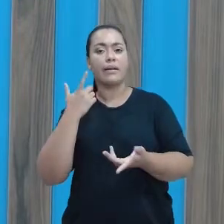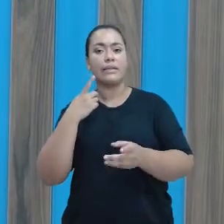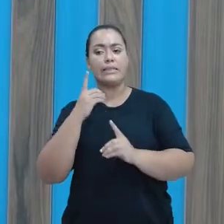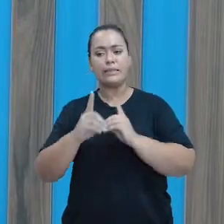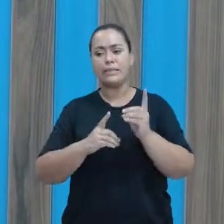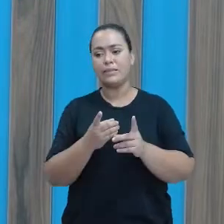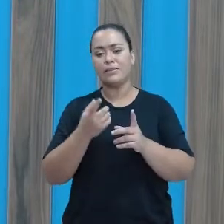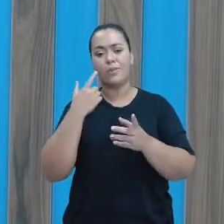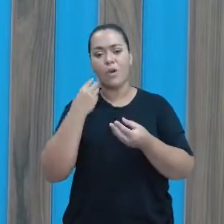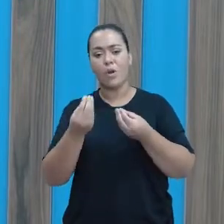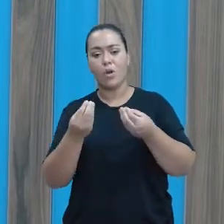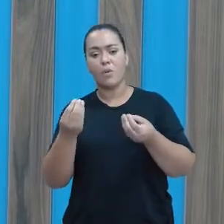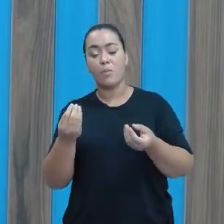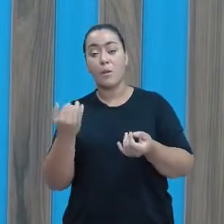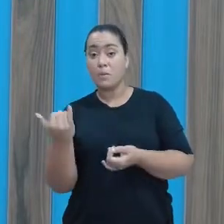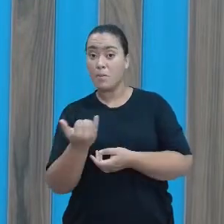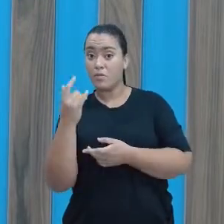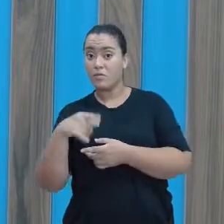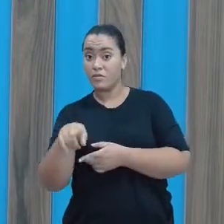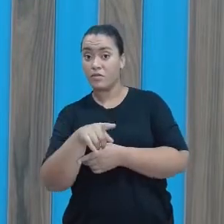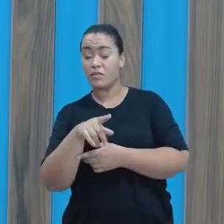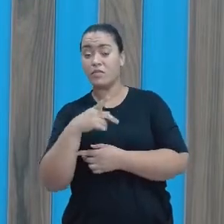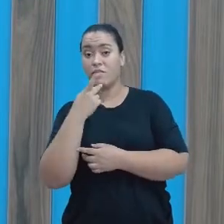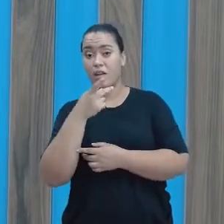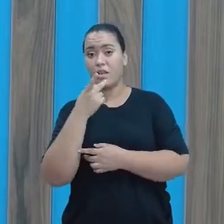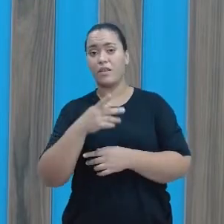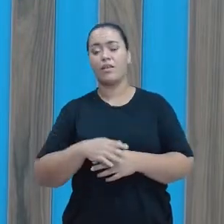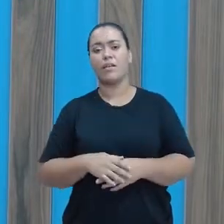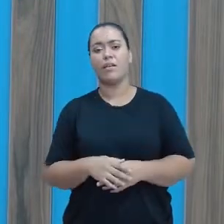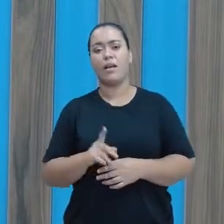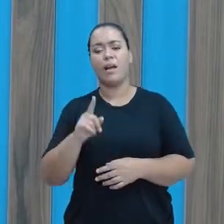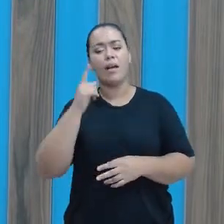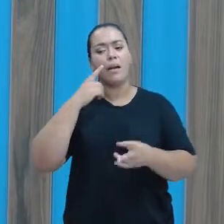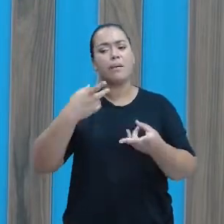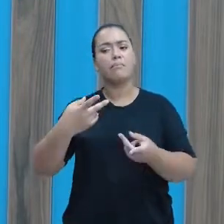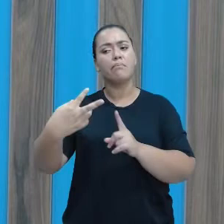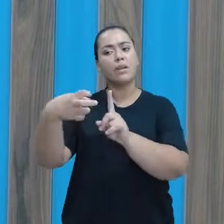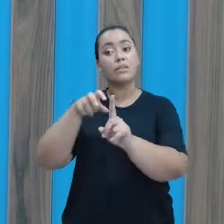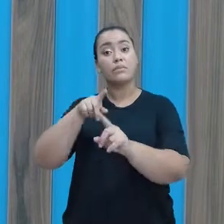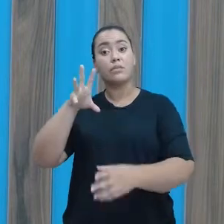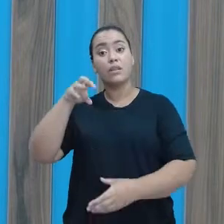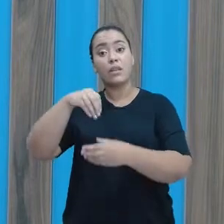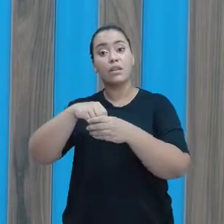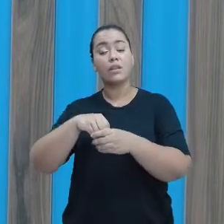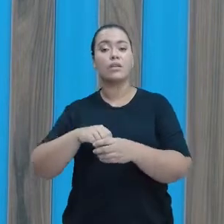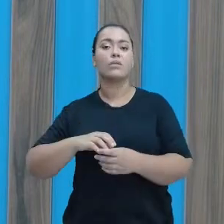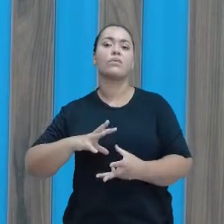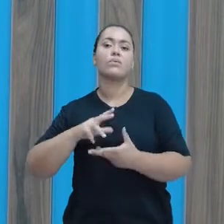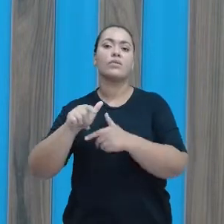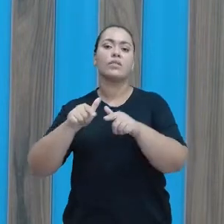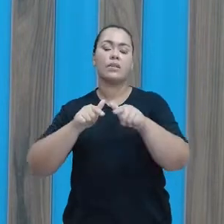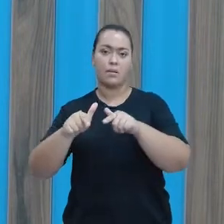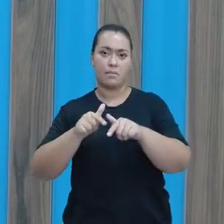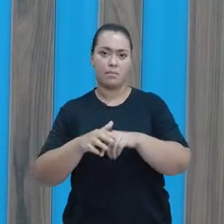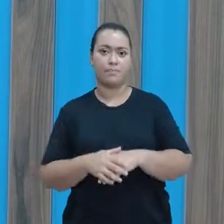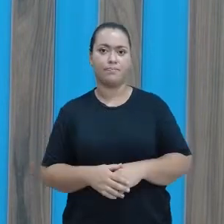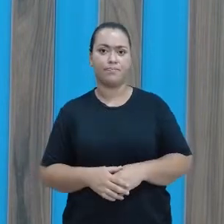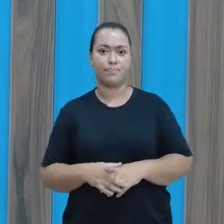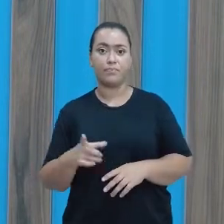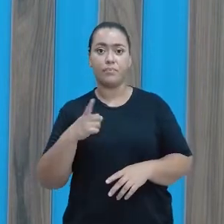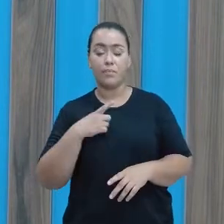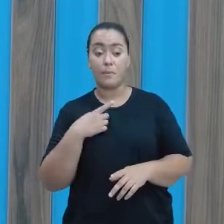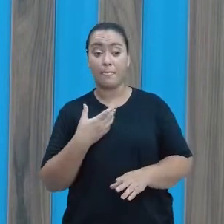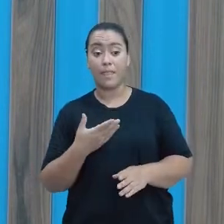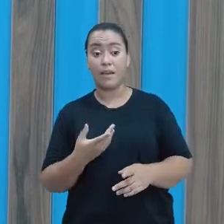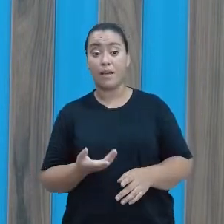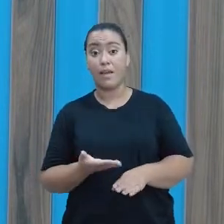que daí da importância de vocês estarem falando, né, sobre essa percepção de vocês no mundo do trabalho. Né? Então, no encontro passado,